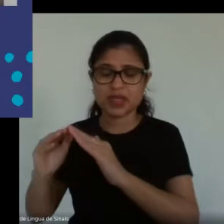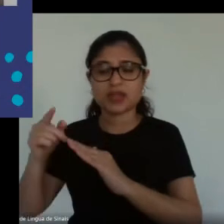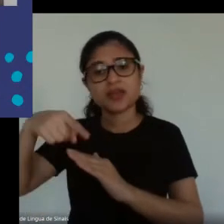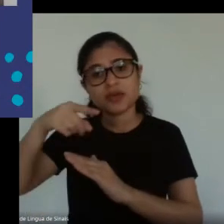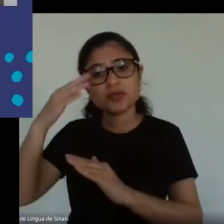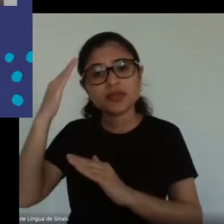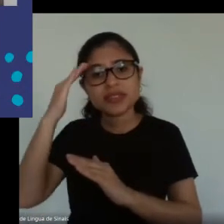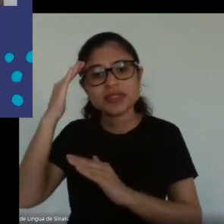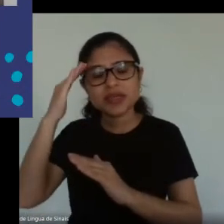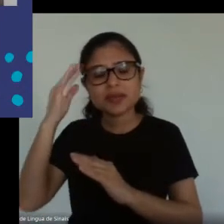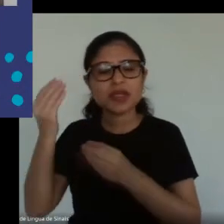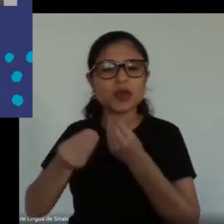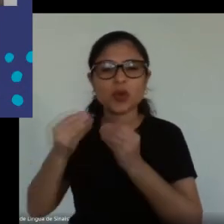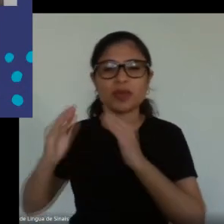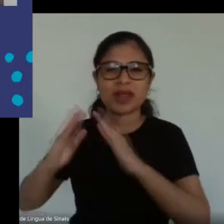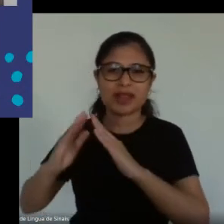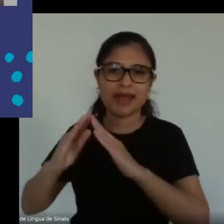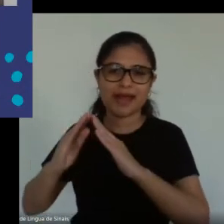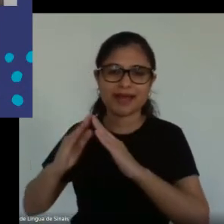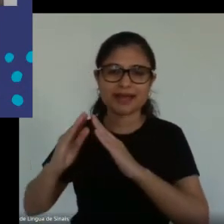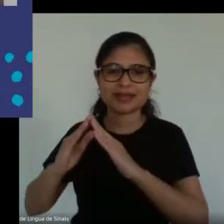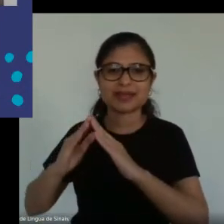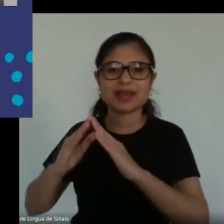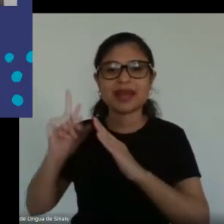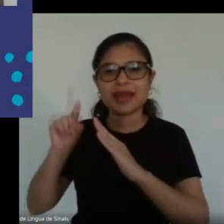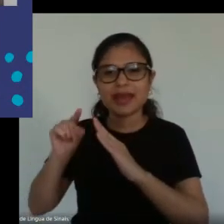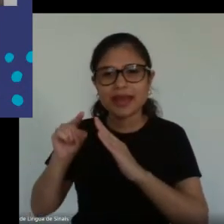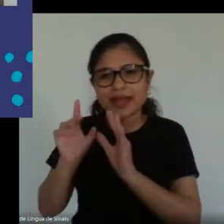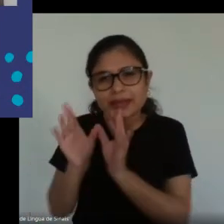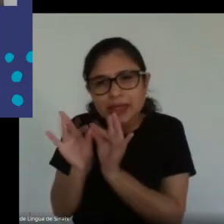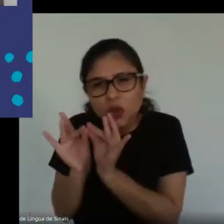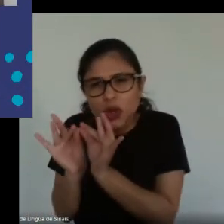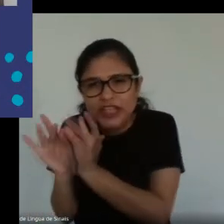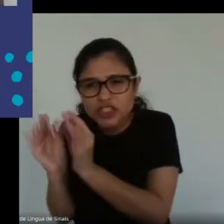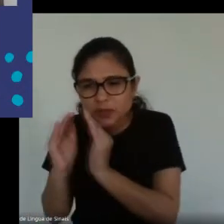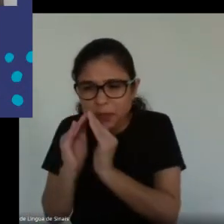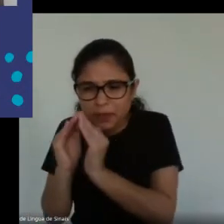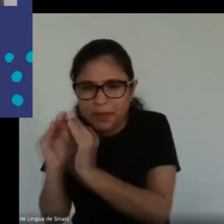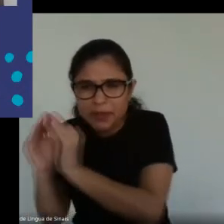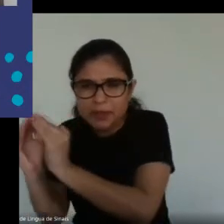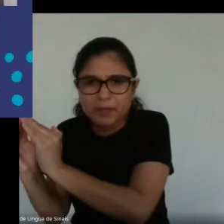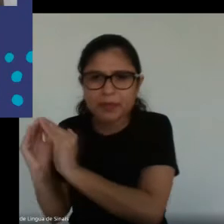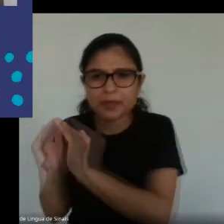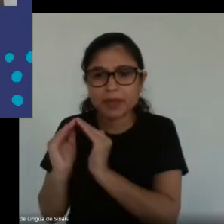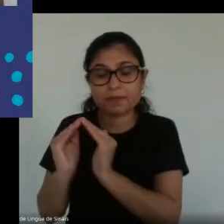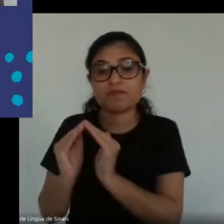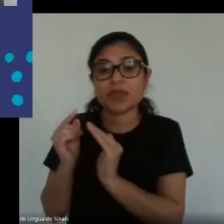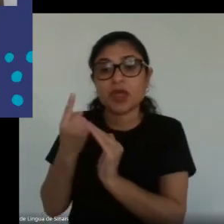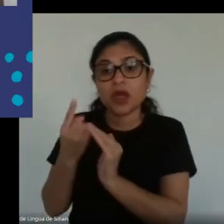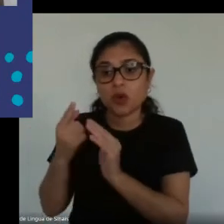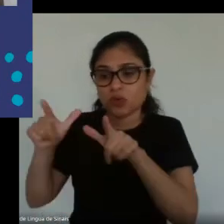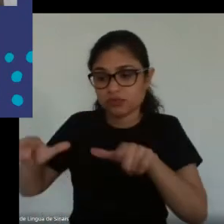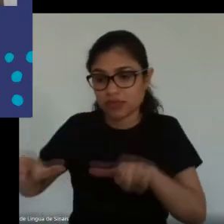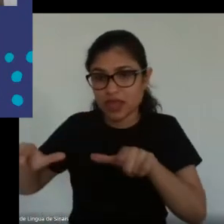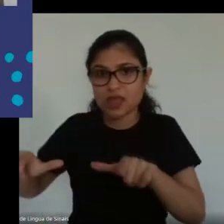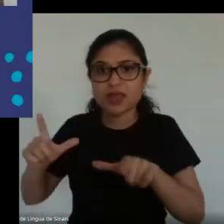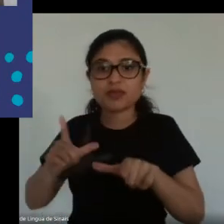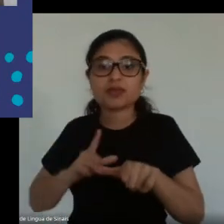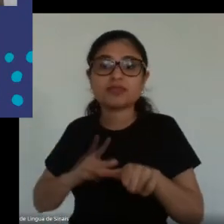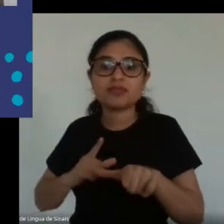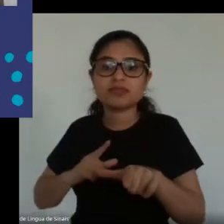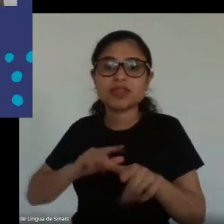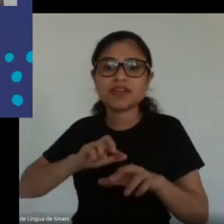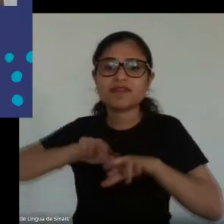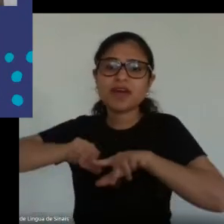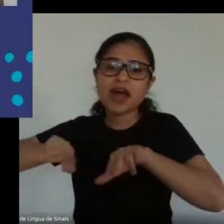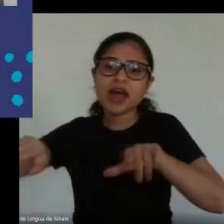como é que são essas casas. Elas são muito grudadinhas uma nas outras. E um terreno só, você tem várias